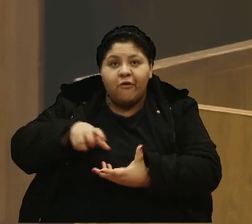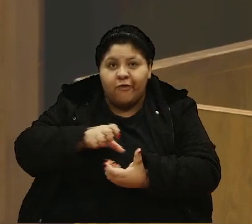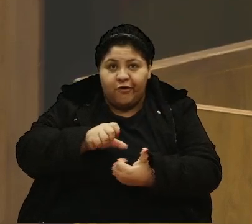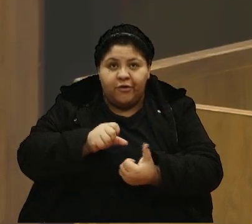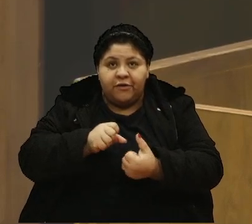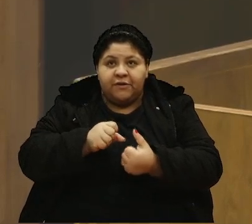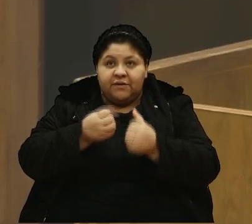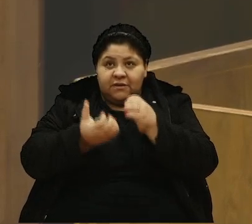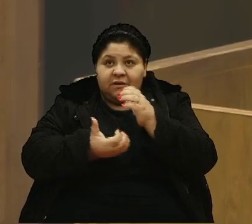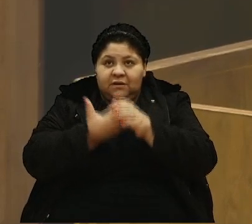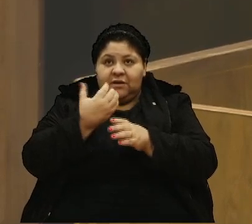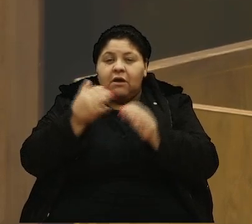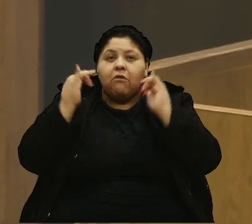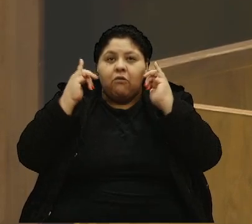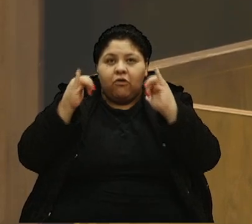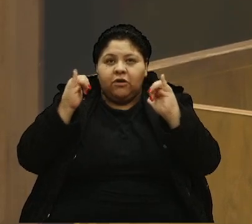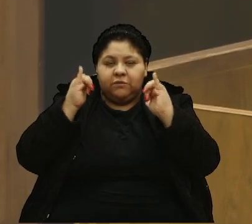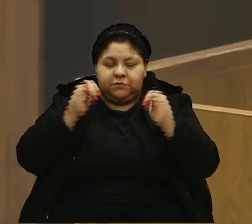de ônibus.